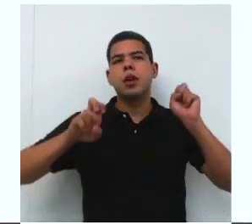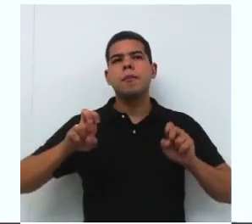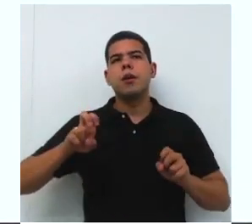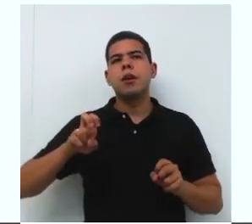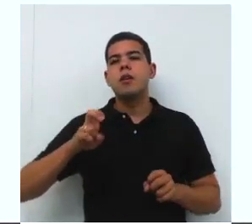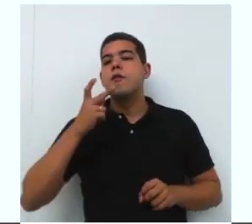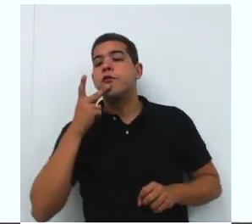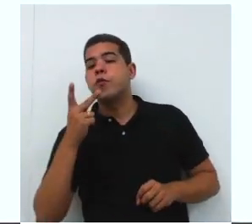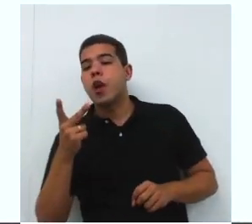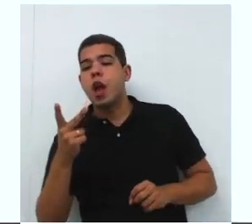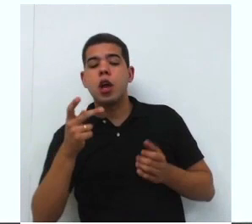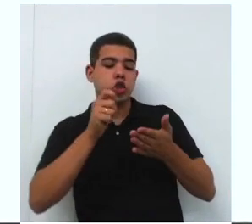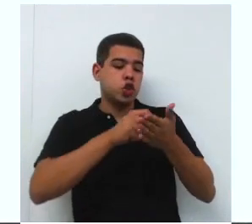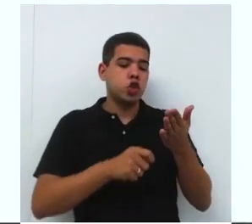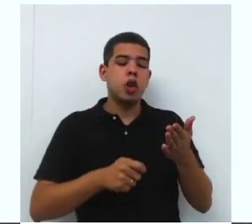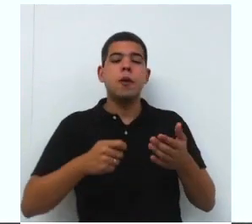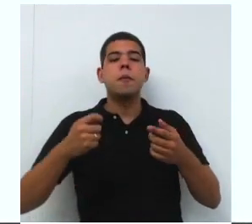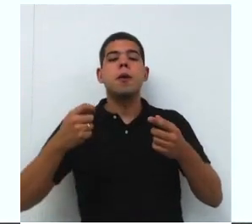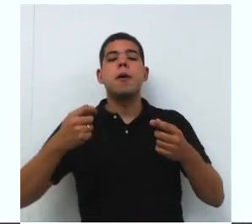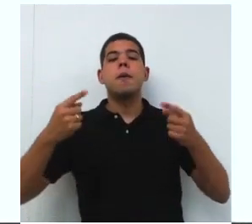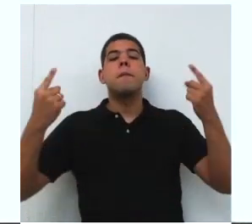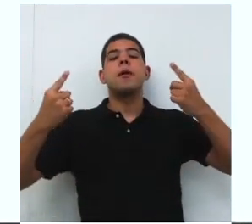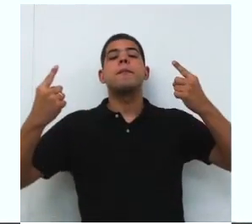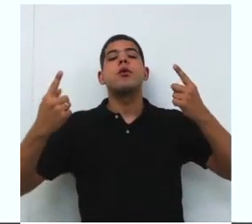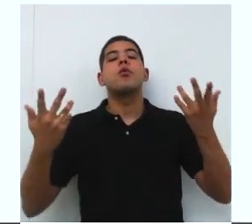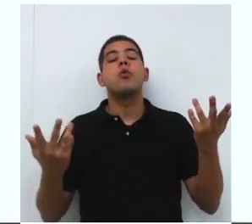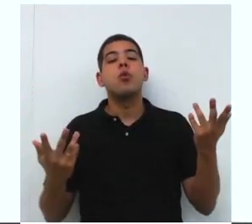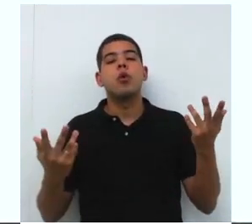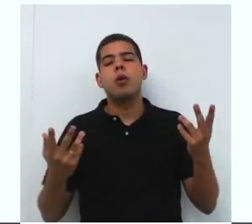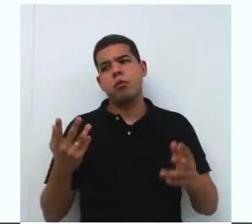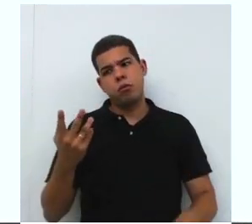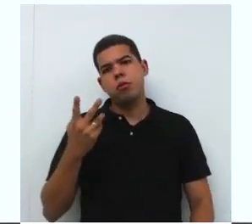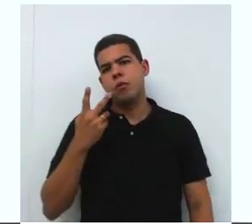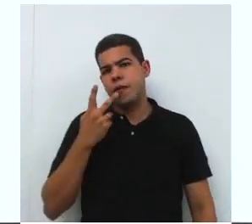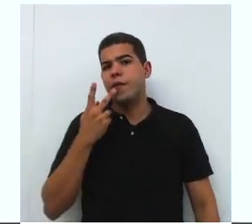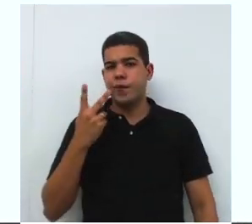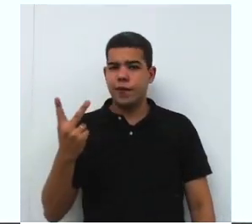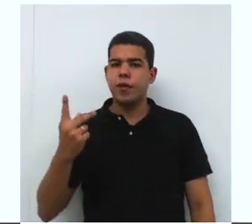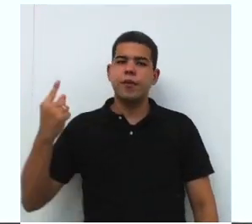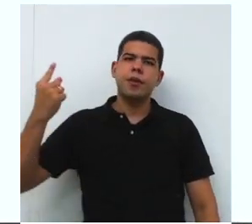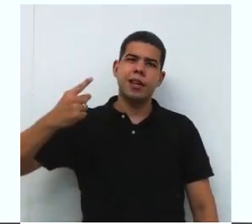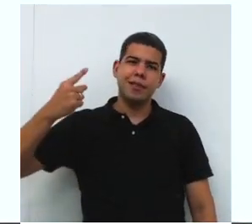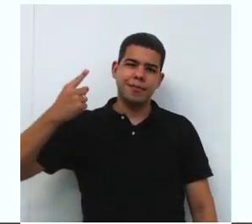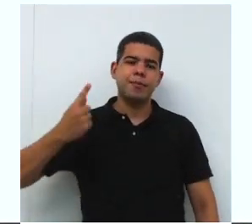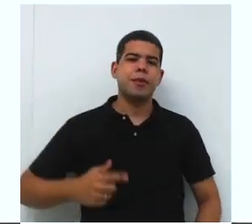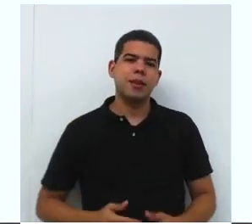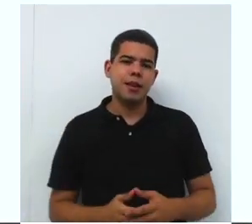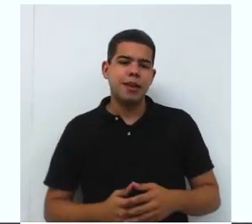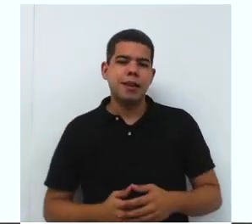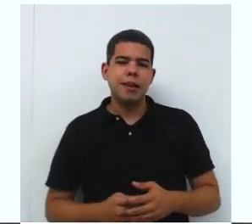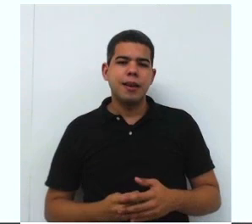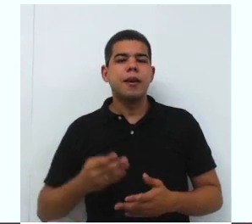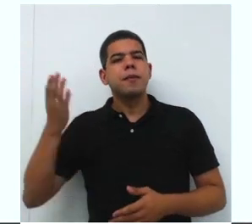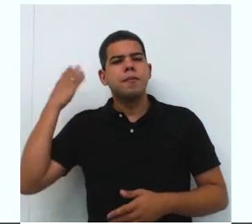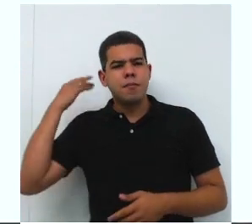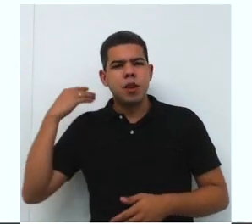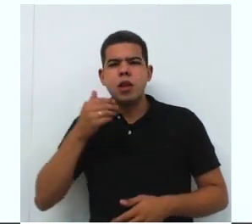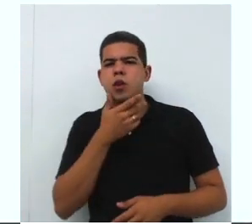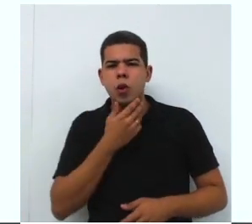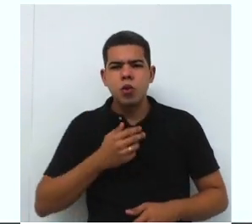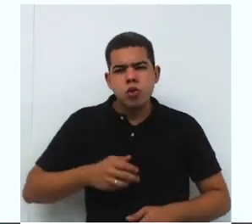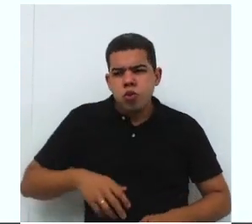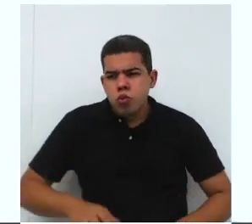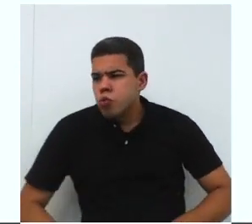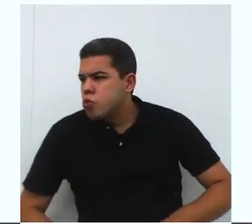então, surgiu primeiro a fala. Nossos antepassados da época das cavernas, eles primeiro que